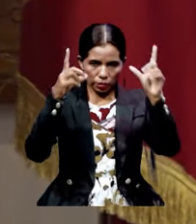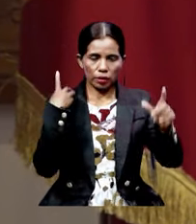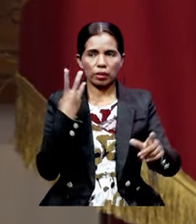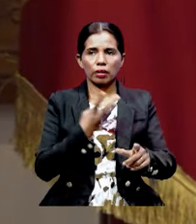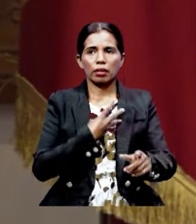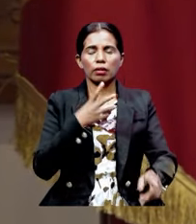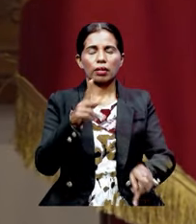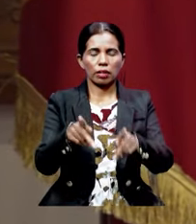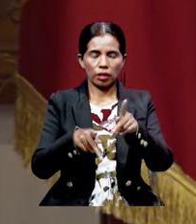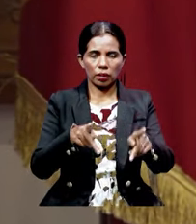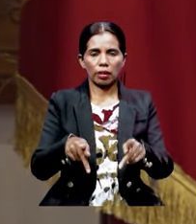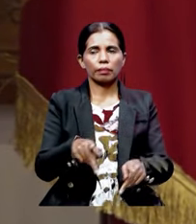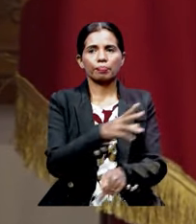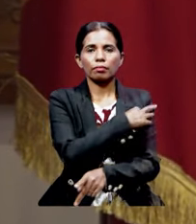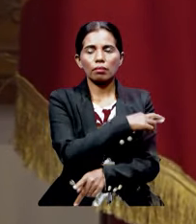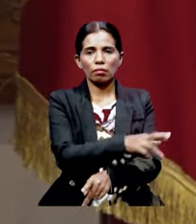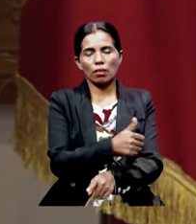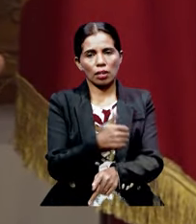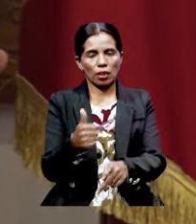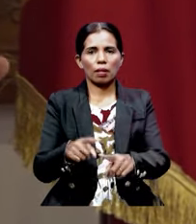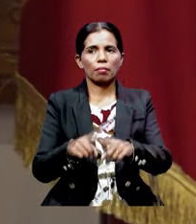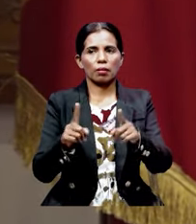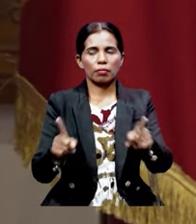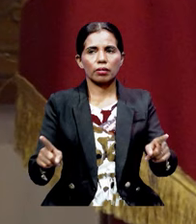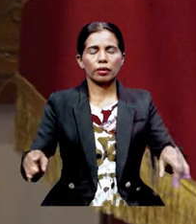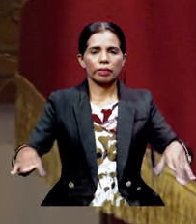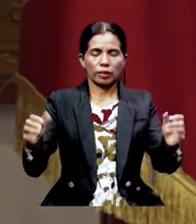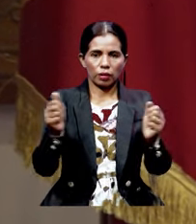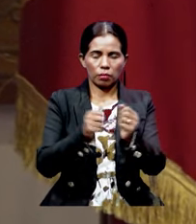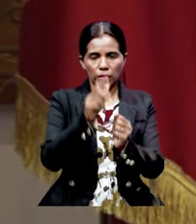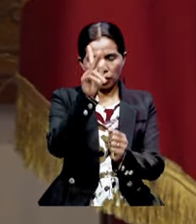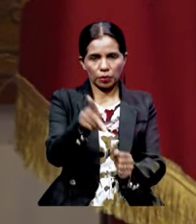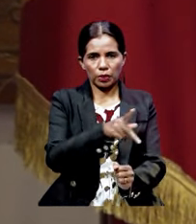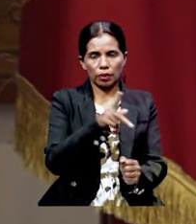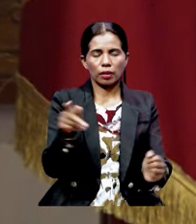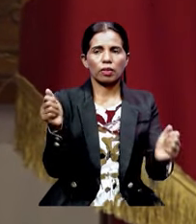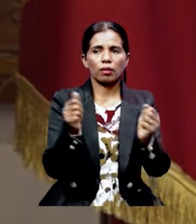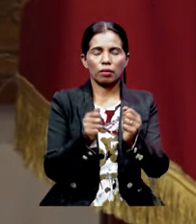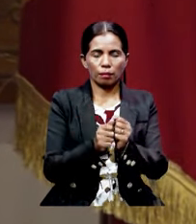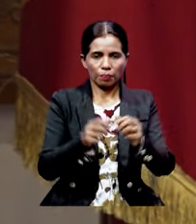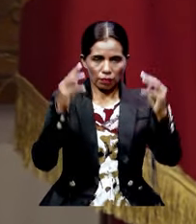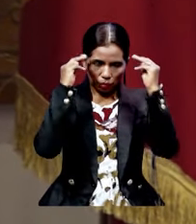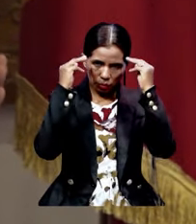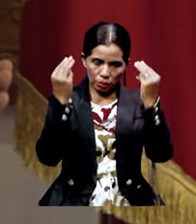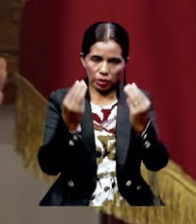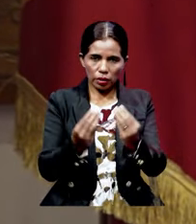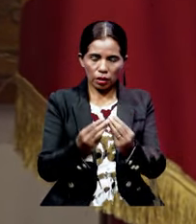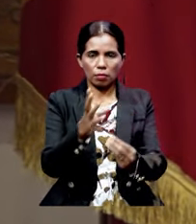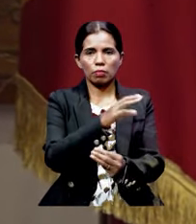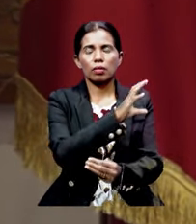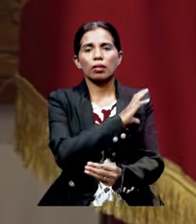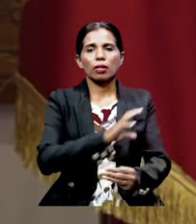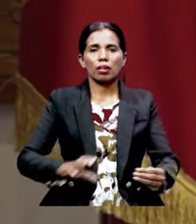minoria protestante, minoria muçulmana, mas havia relação entre católico e a maioria, ou muçulmano, mas dia